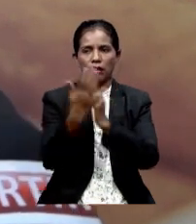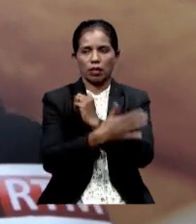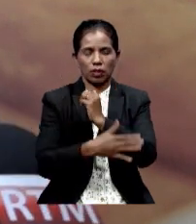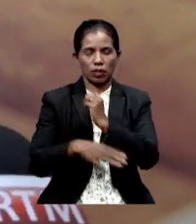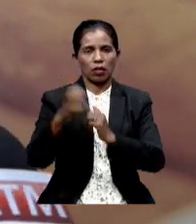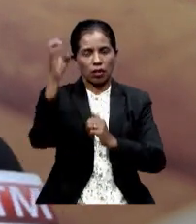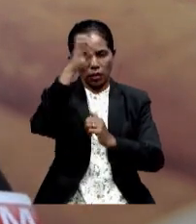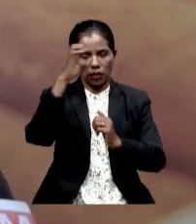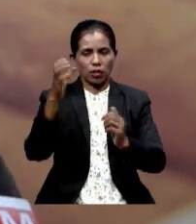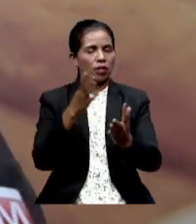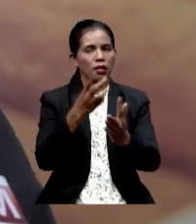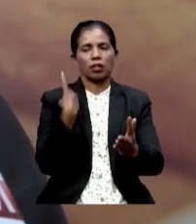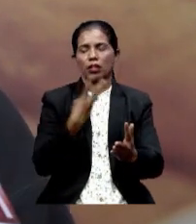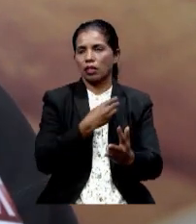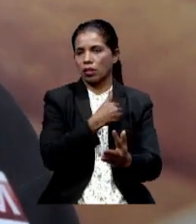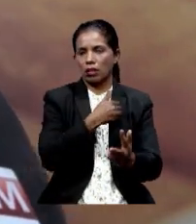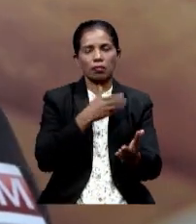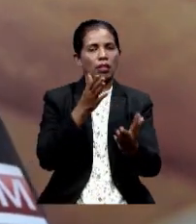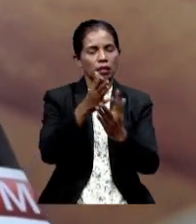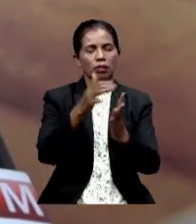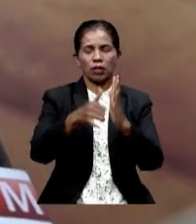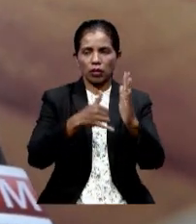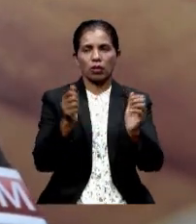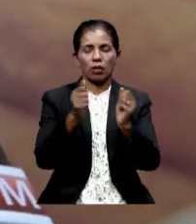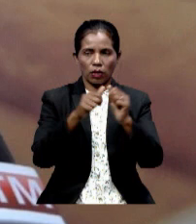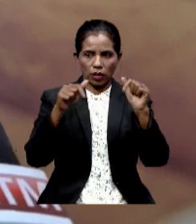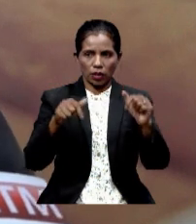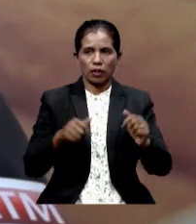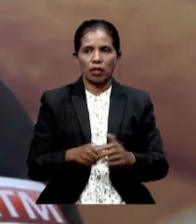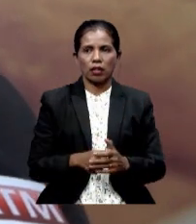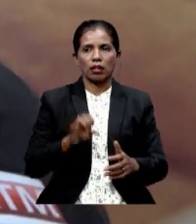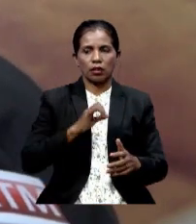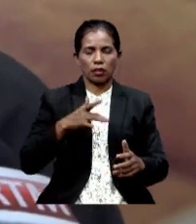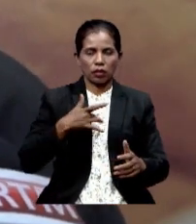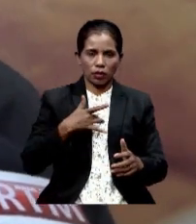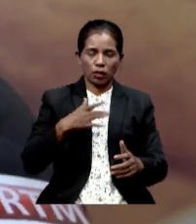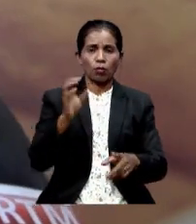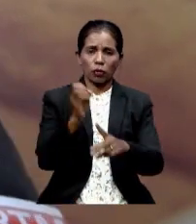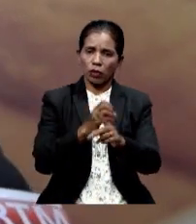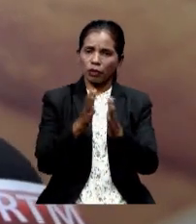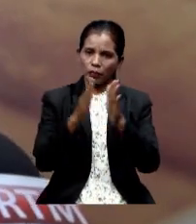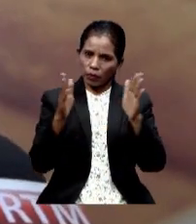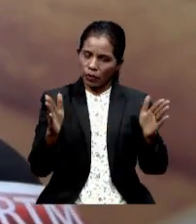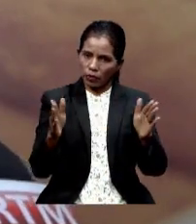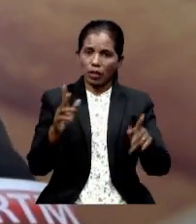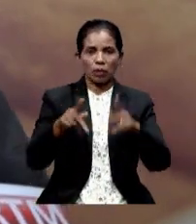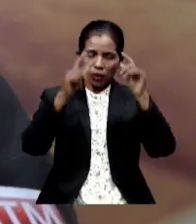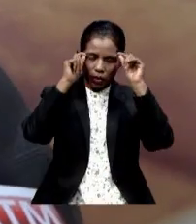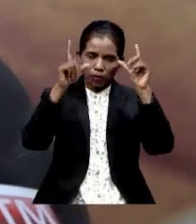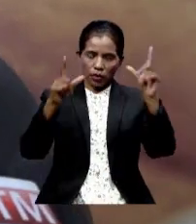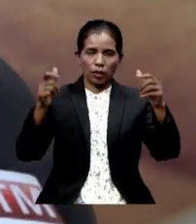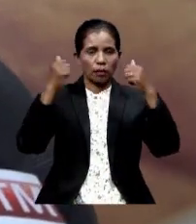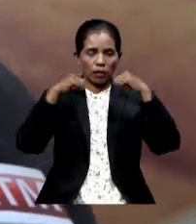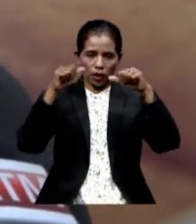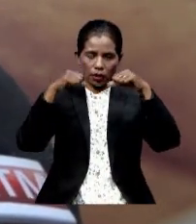sira asisuna ita sira bele asisto no ba entang ho ida ne sinti oportunidade boa teves ba Timor wang lilio parte